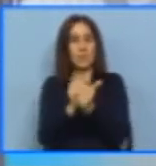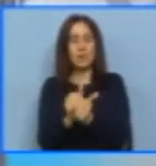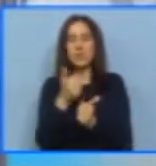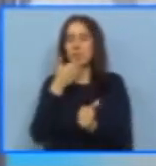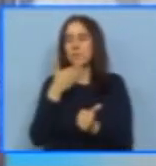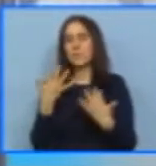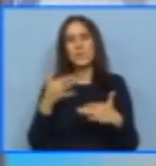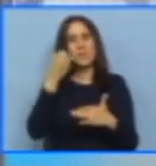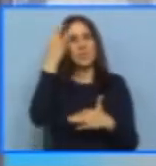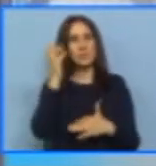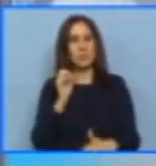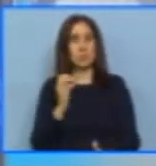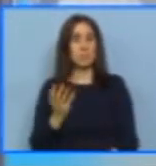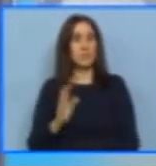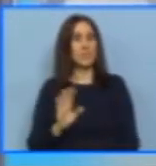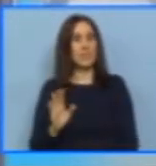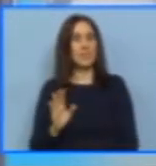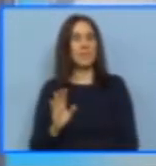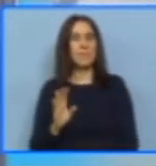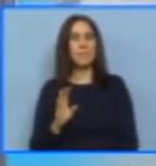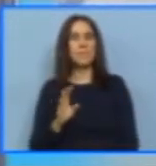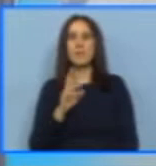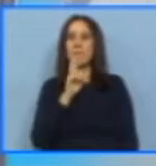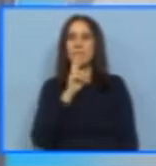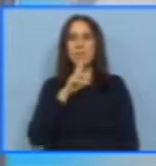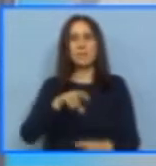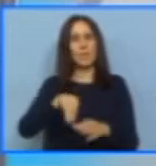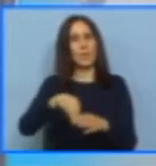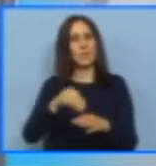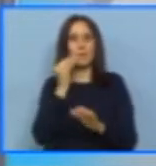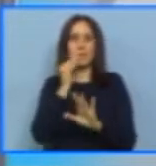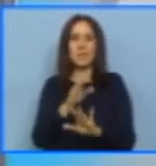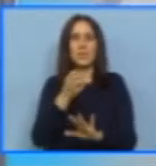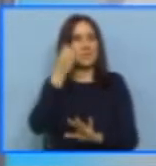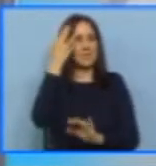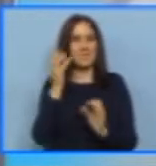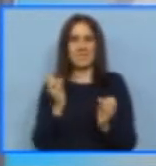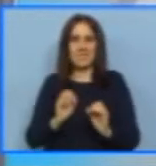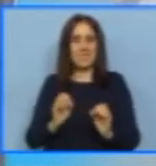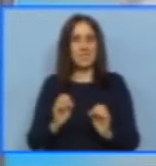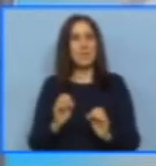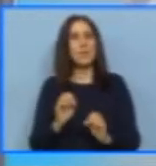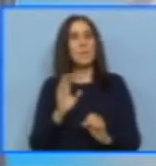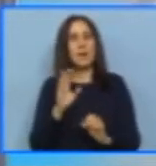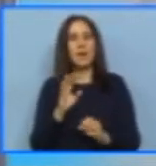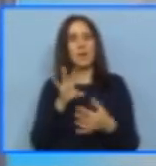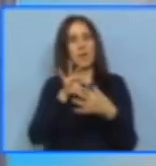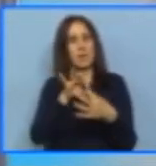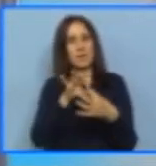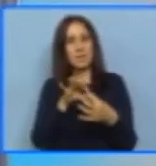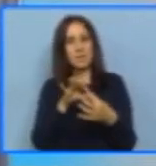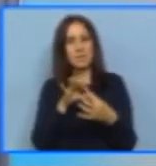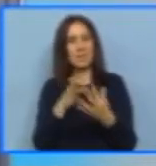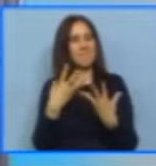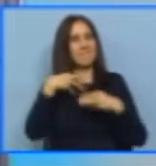absolutamente inesquecível. Portanto, já o contexto de Fátima, já de si, já é inesquecível. Mas esta ligação